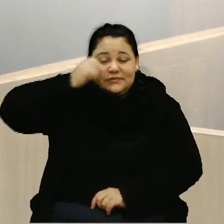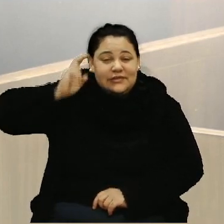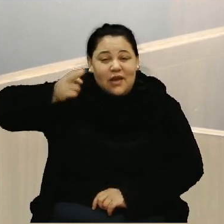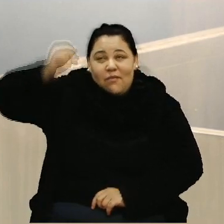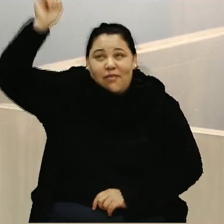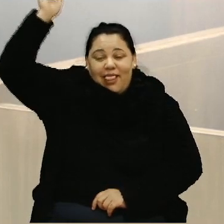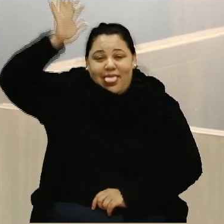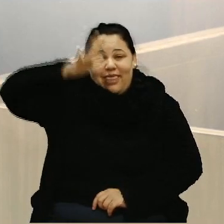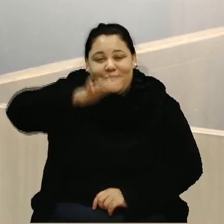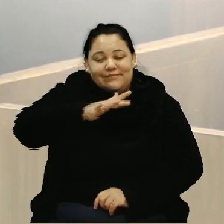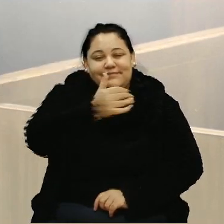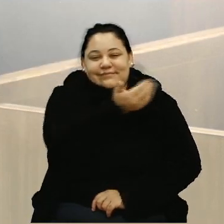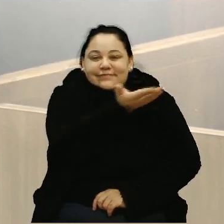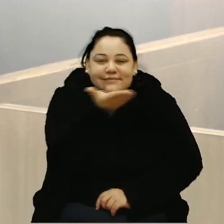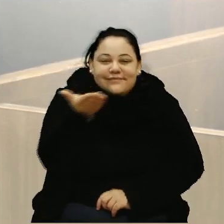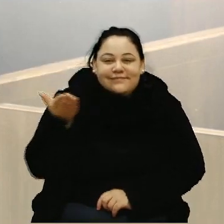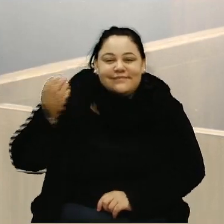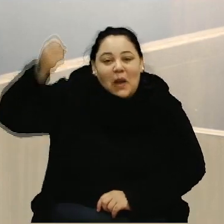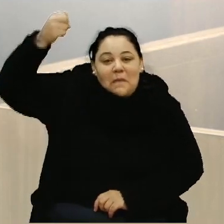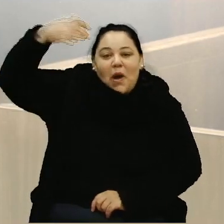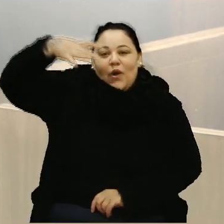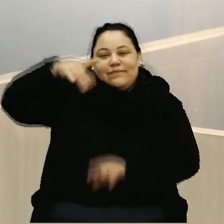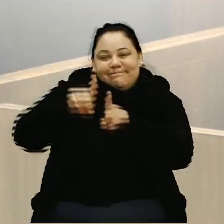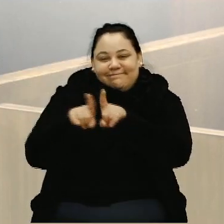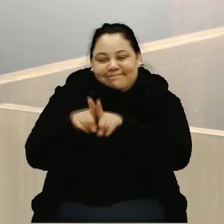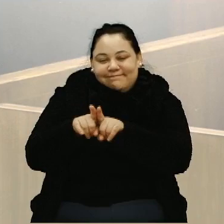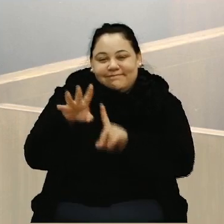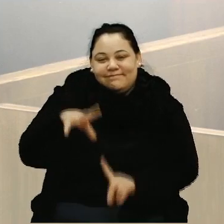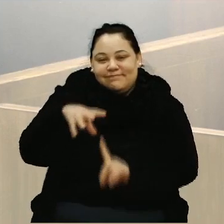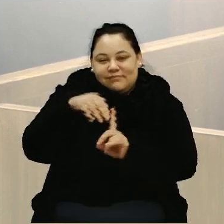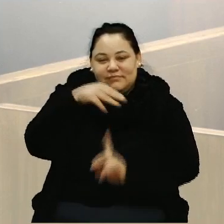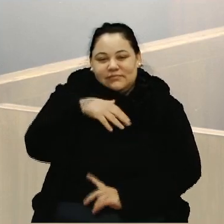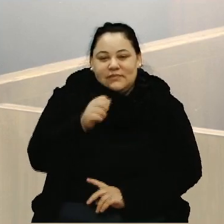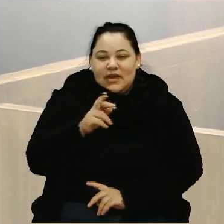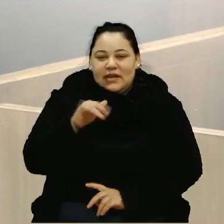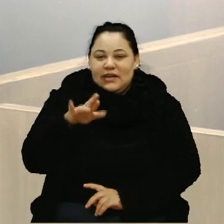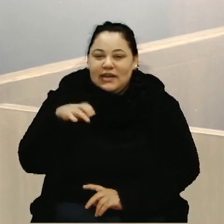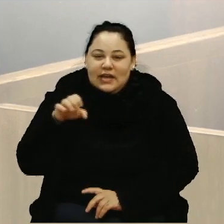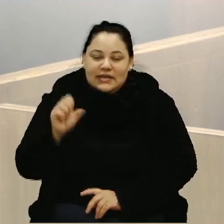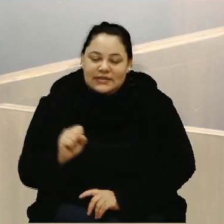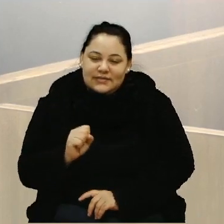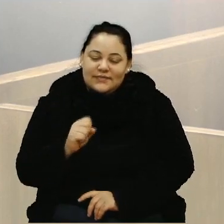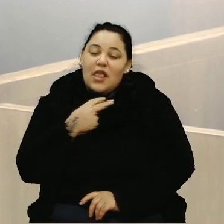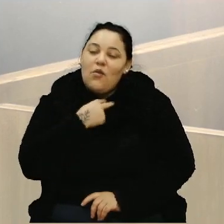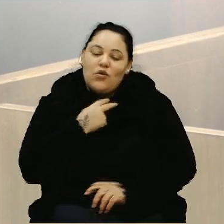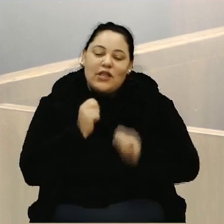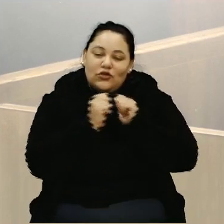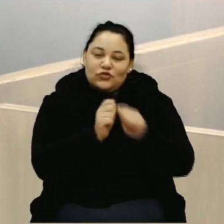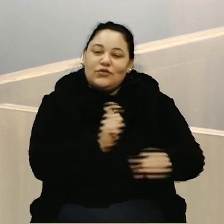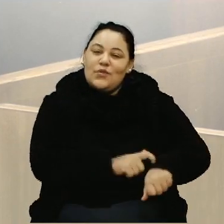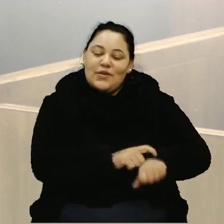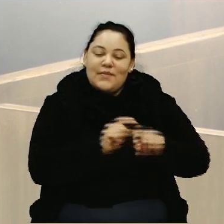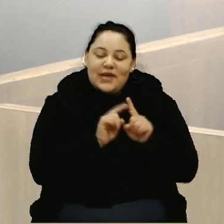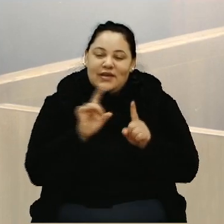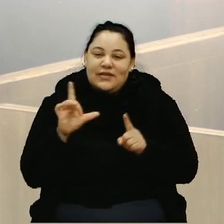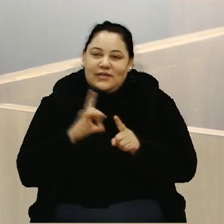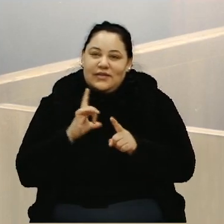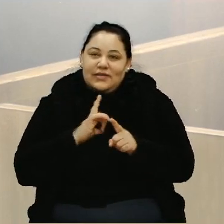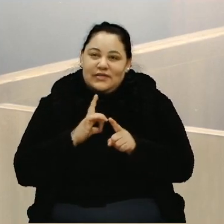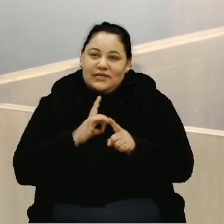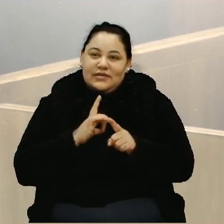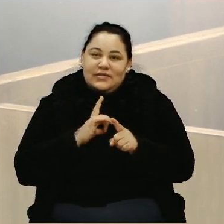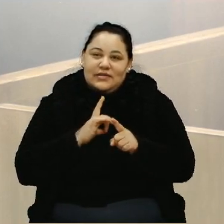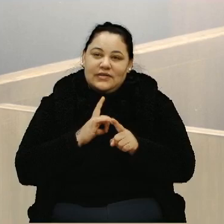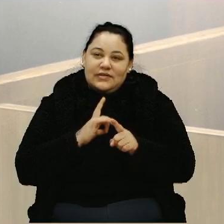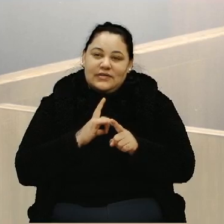e abençoe a família de vocês e principalmente a Marinês, que não pôde estar aqui conosco nesse momento, mas que está, com certeza, né, no momento